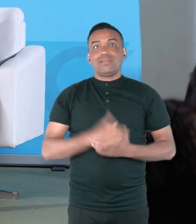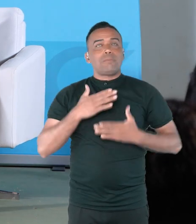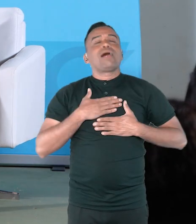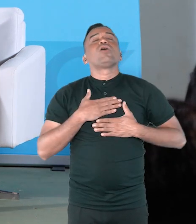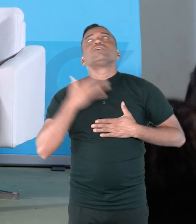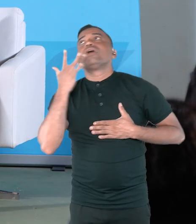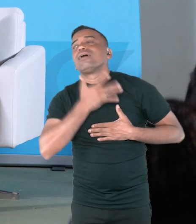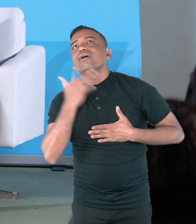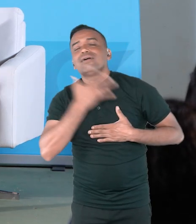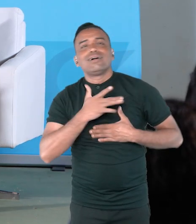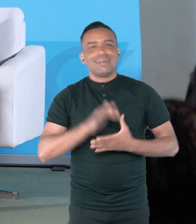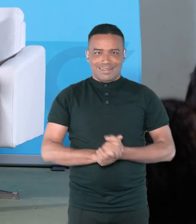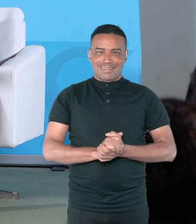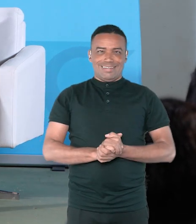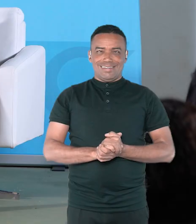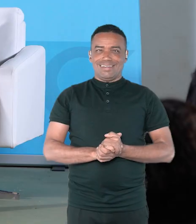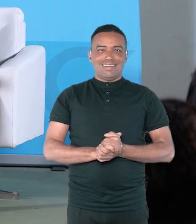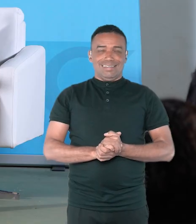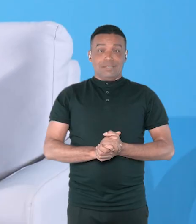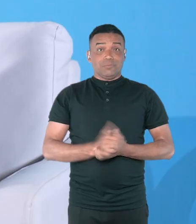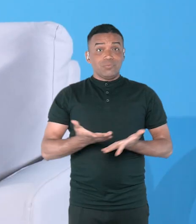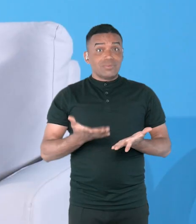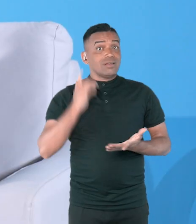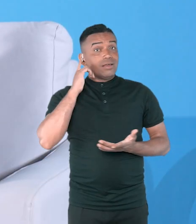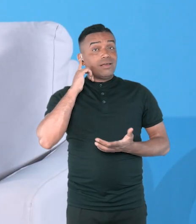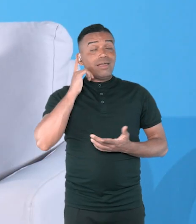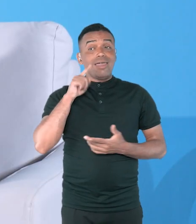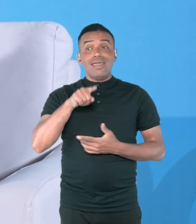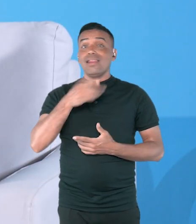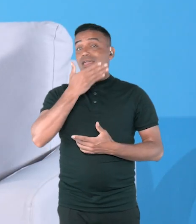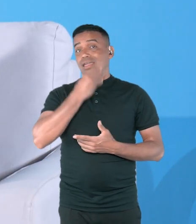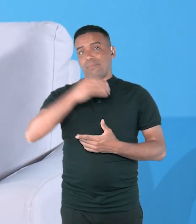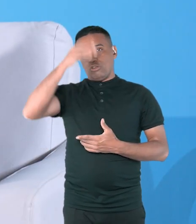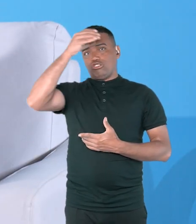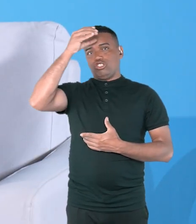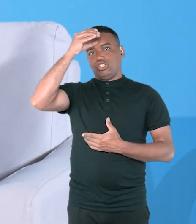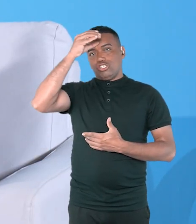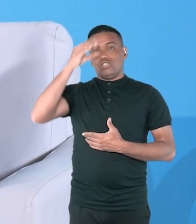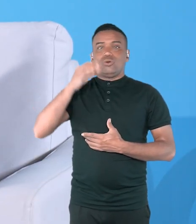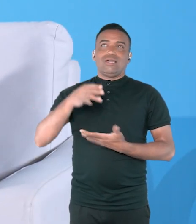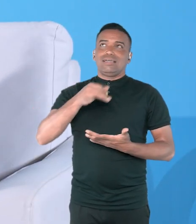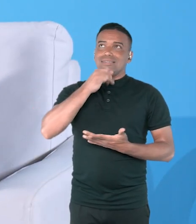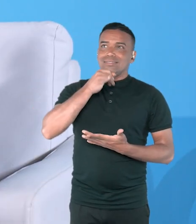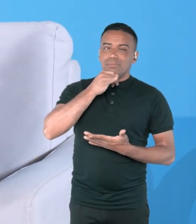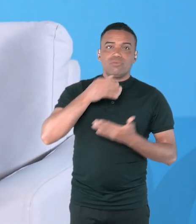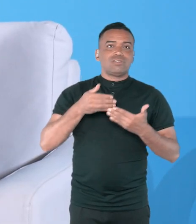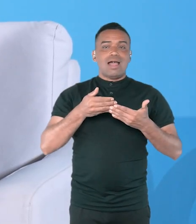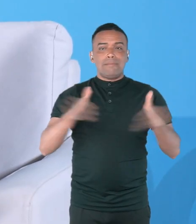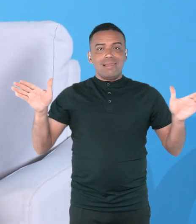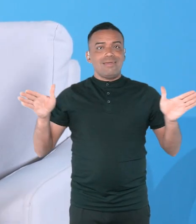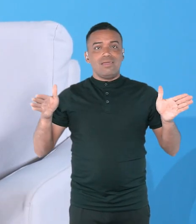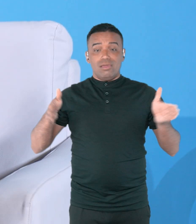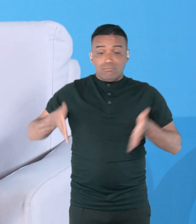E para a gente era o maior deleite, era a Foz do Iguaçu. E ele, essa coisa de você abrir